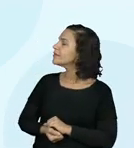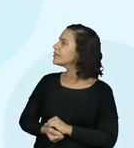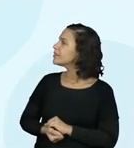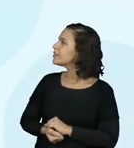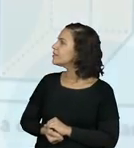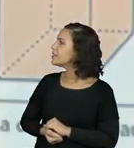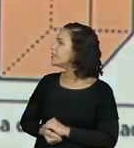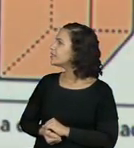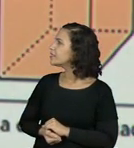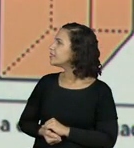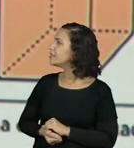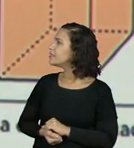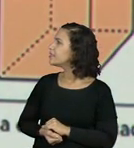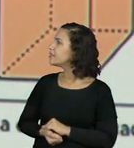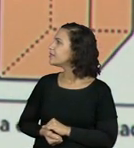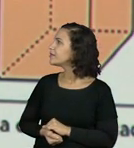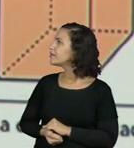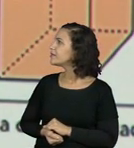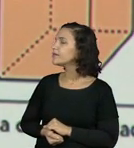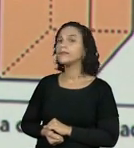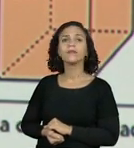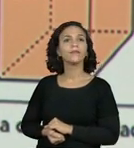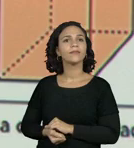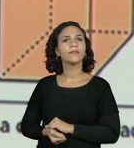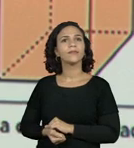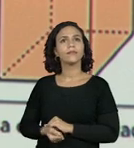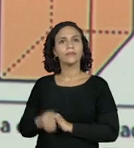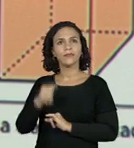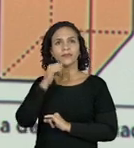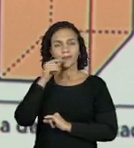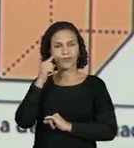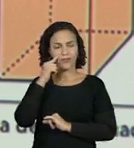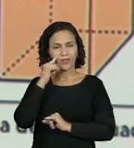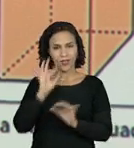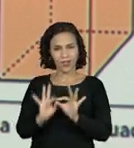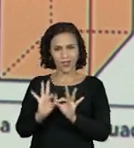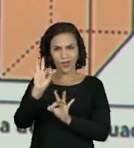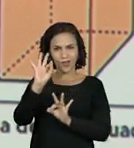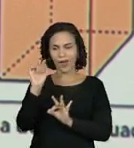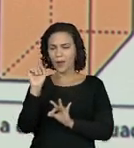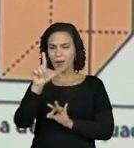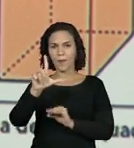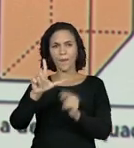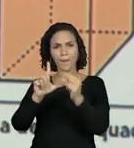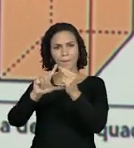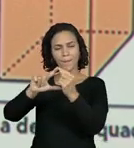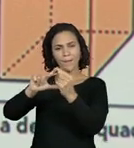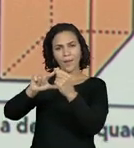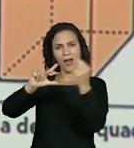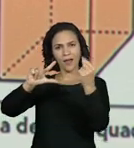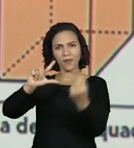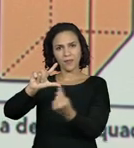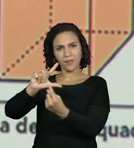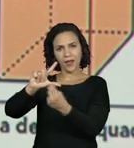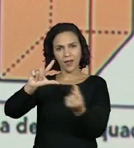vendo? O ponto mais alto são os vértices, onde eles se encontram.